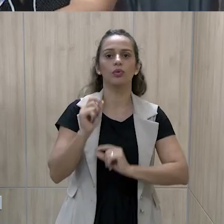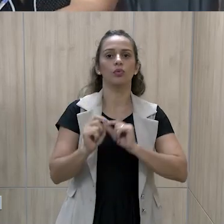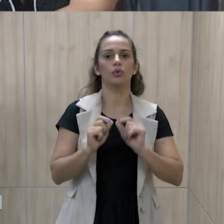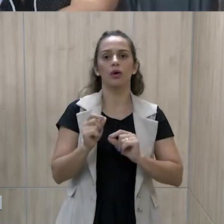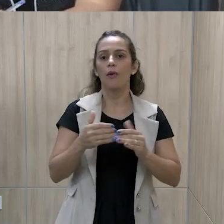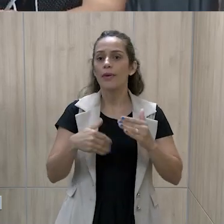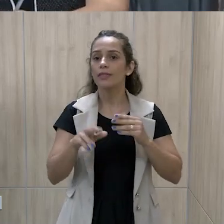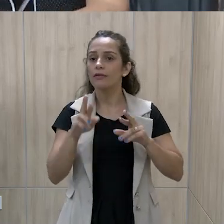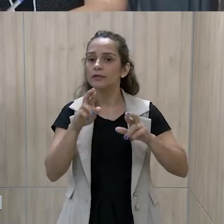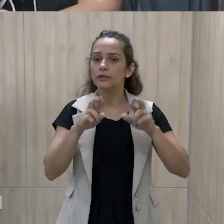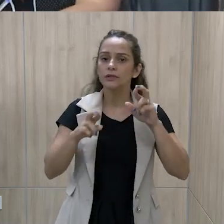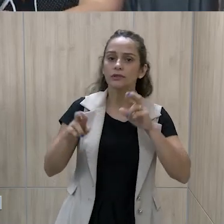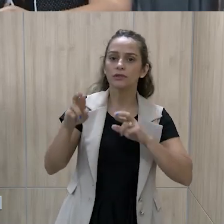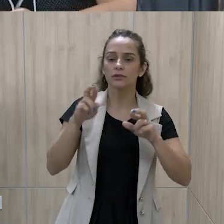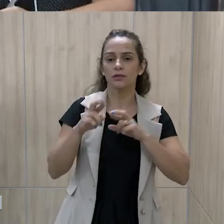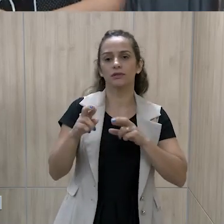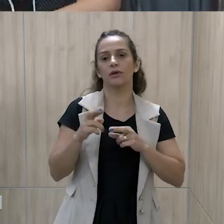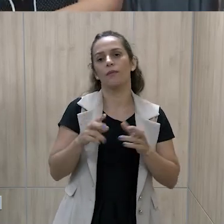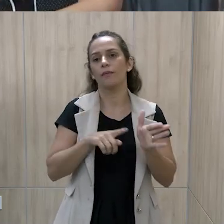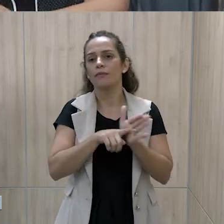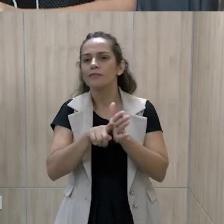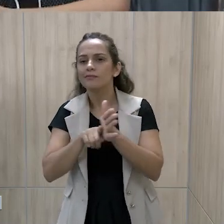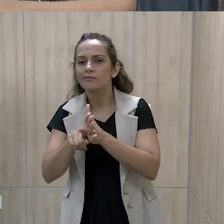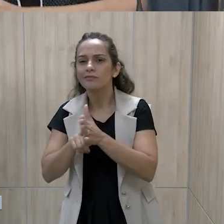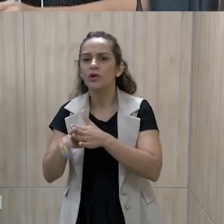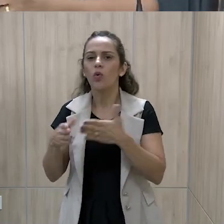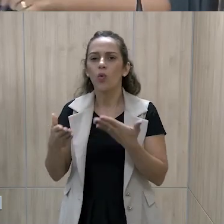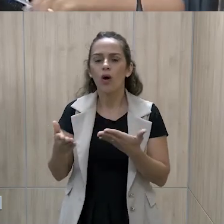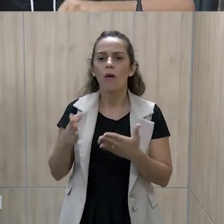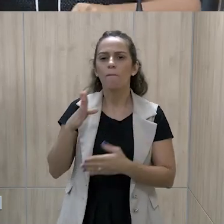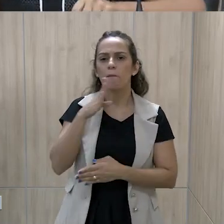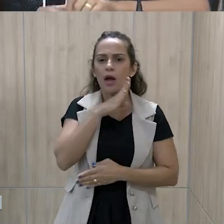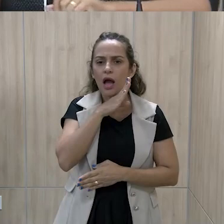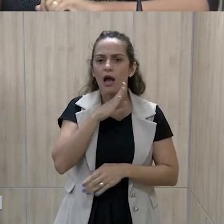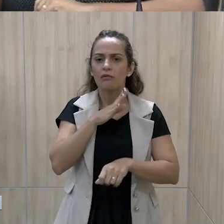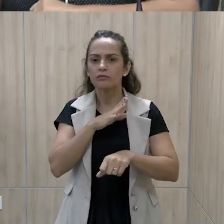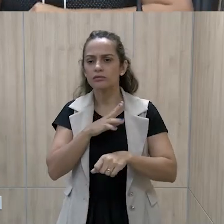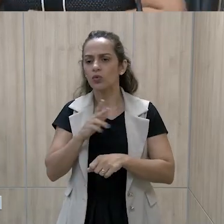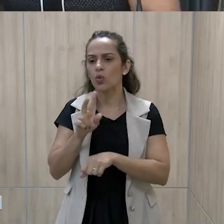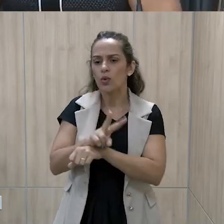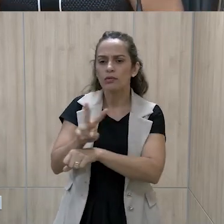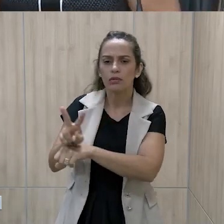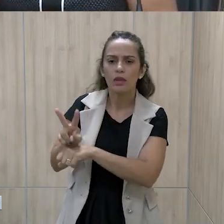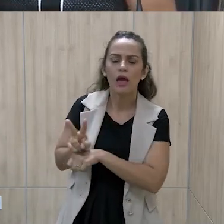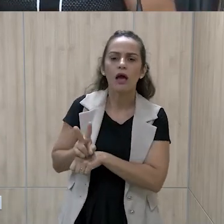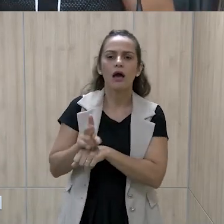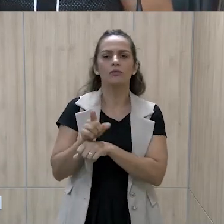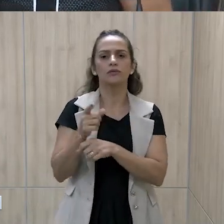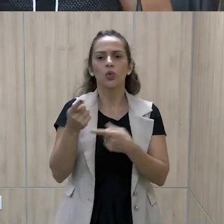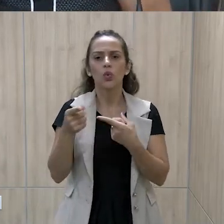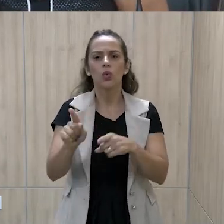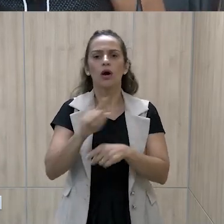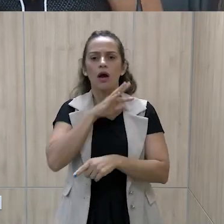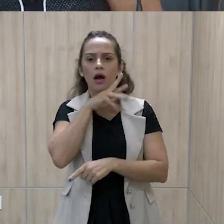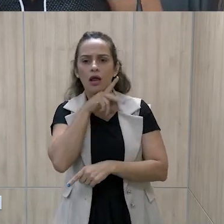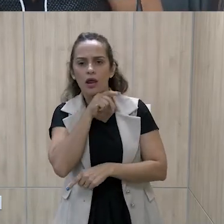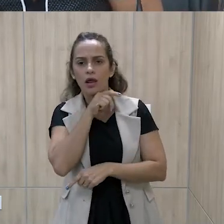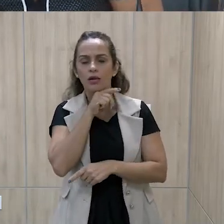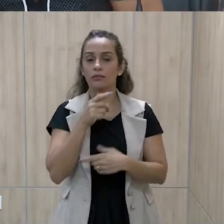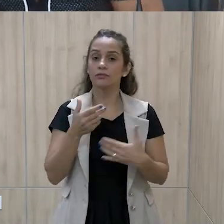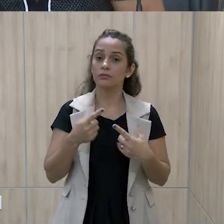importante que aumentar a fiscalização e apuração de maus tratos contra animais por parte da polícia aqui